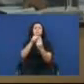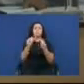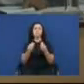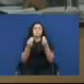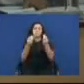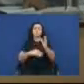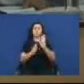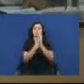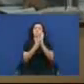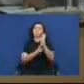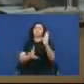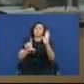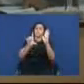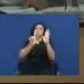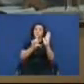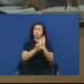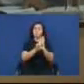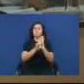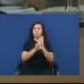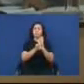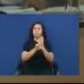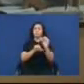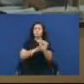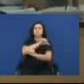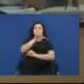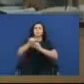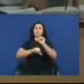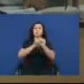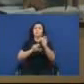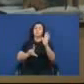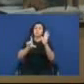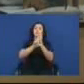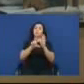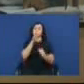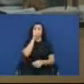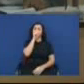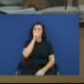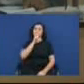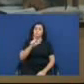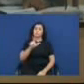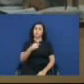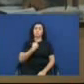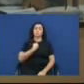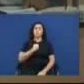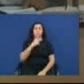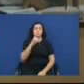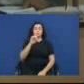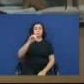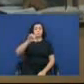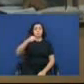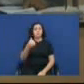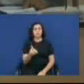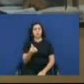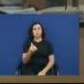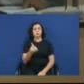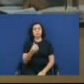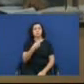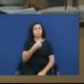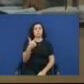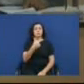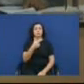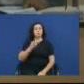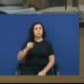encaminhar projeto de lei complementar que altera dispositivos da Lei Municipal número 1096, de 22 de janeiro